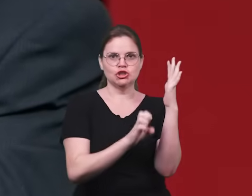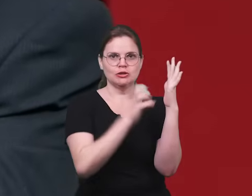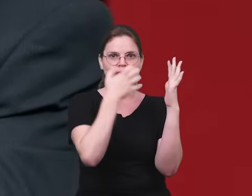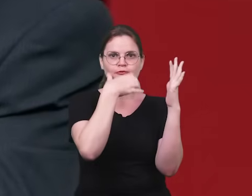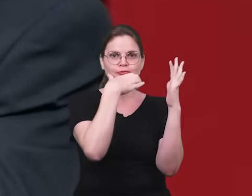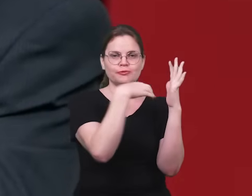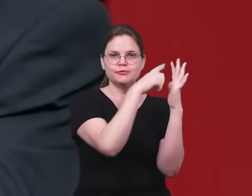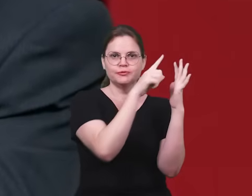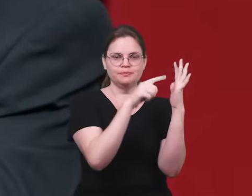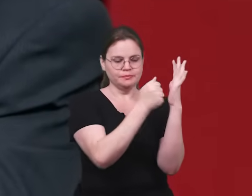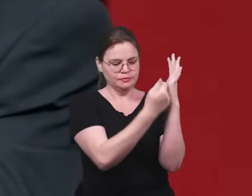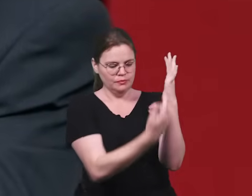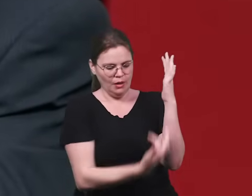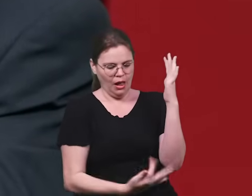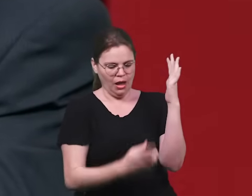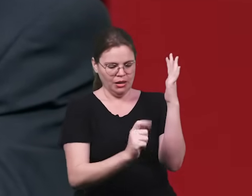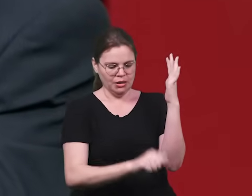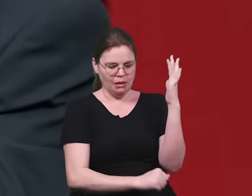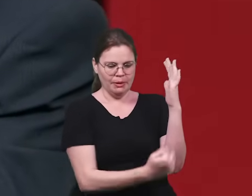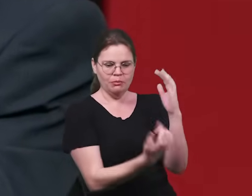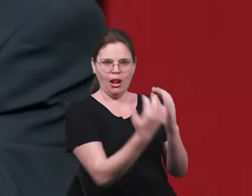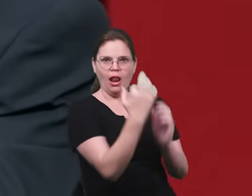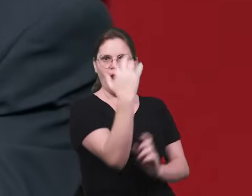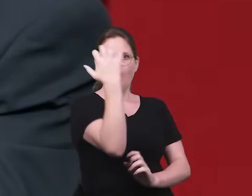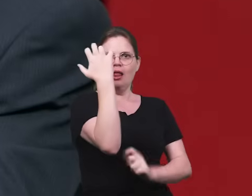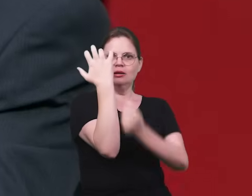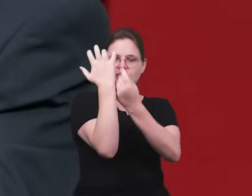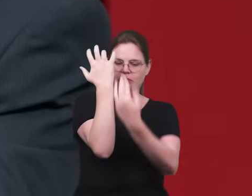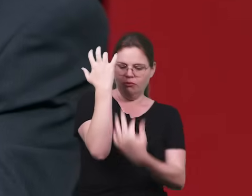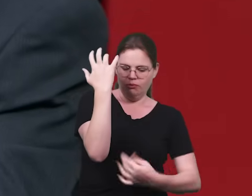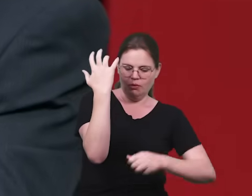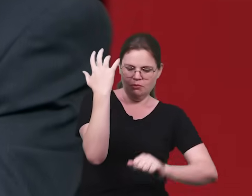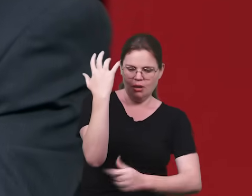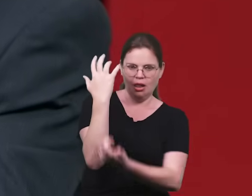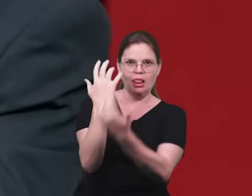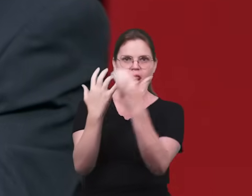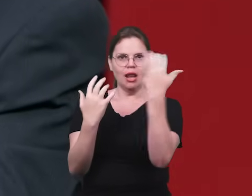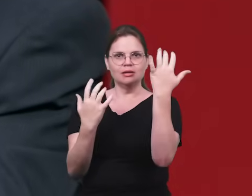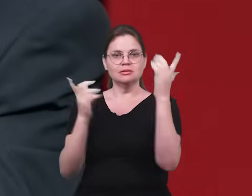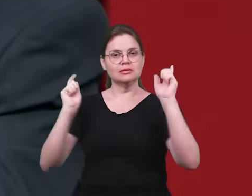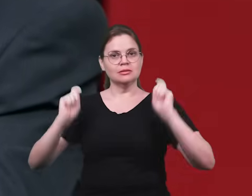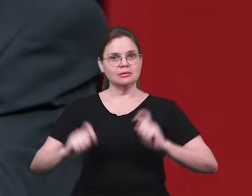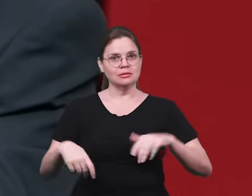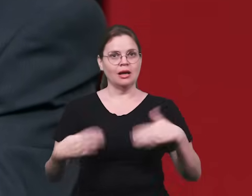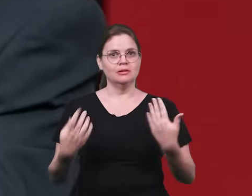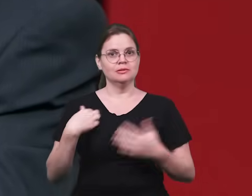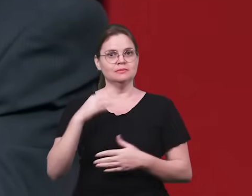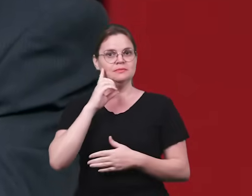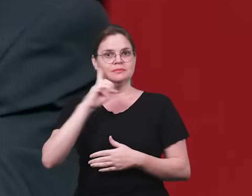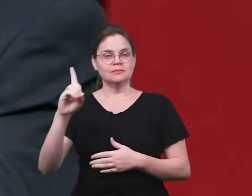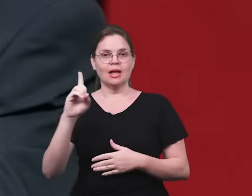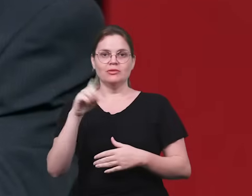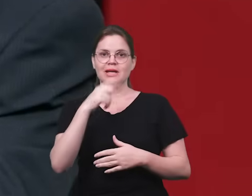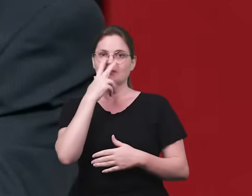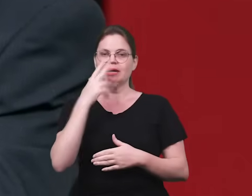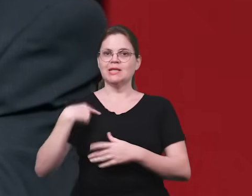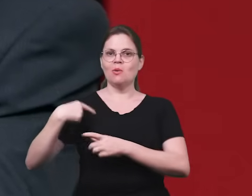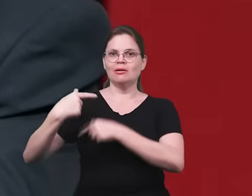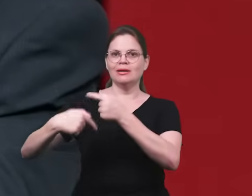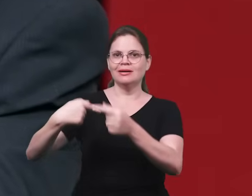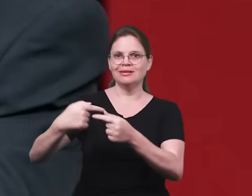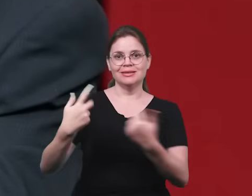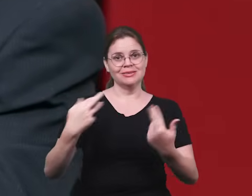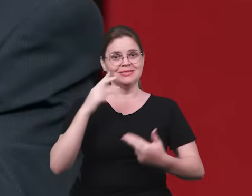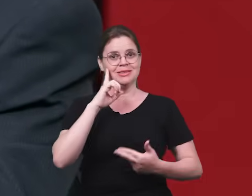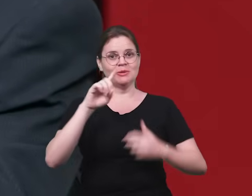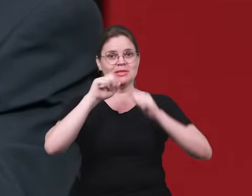condição de gerar as suas descendências. Então Deus, pela sua palavra, estava abençoando as descendências dessas